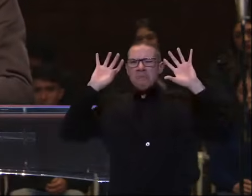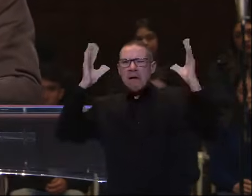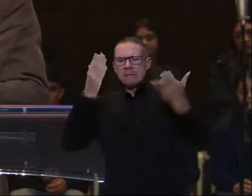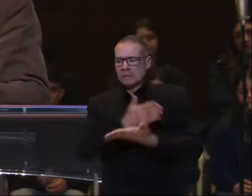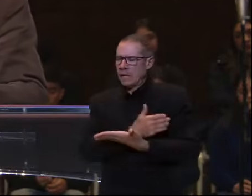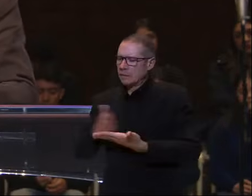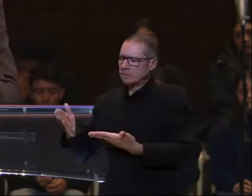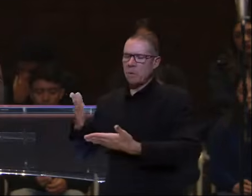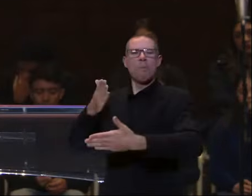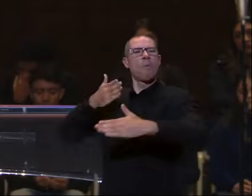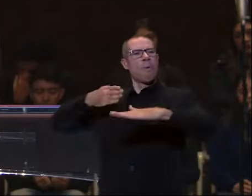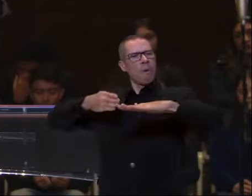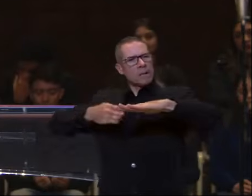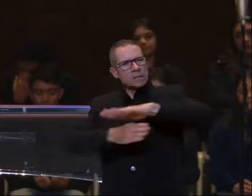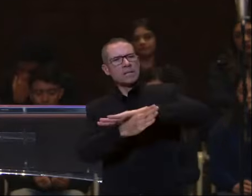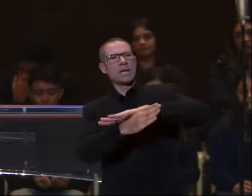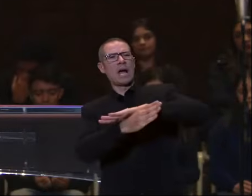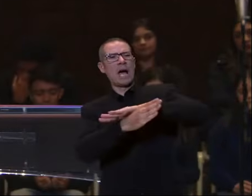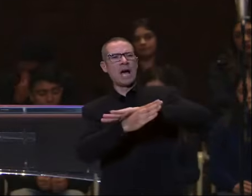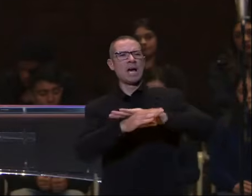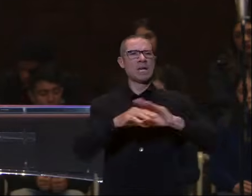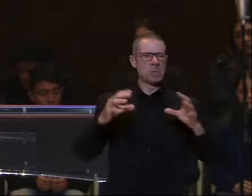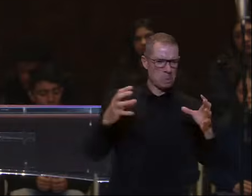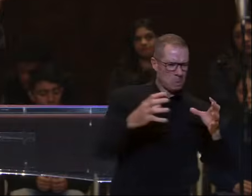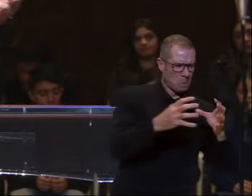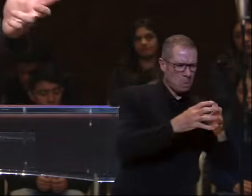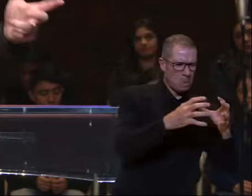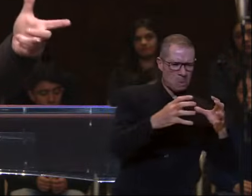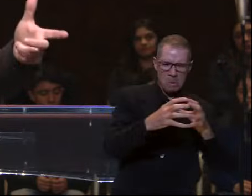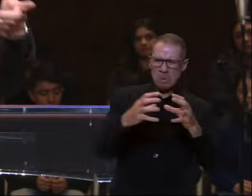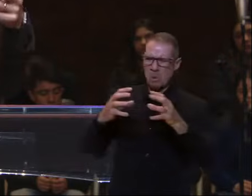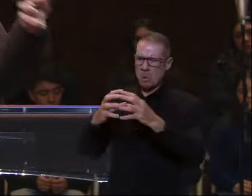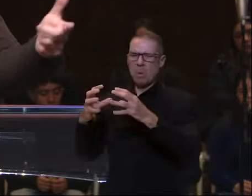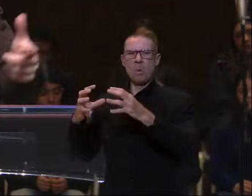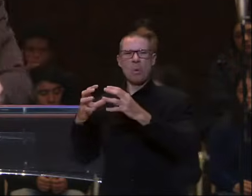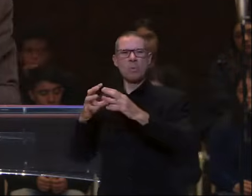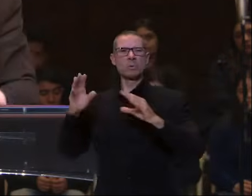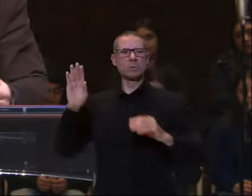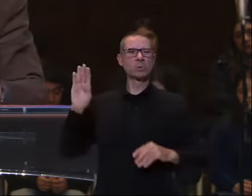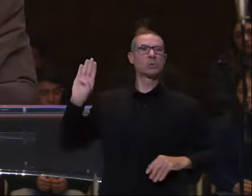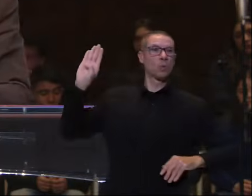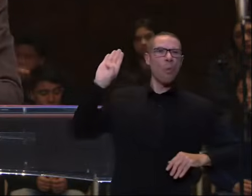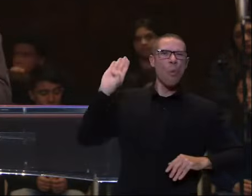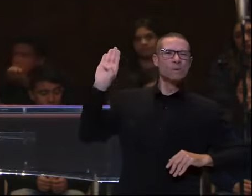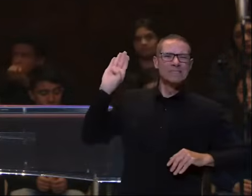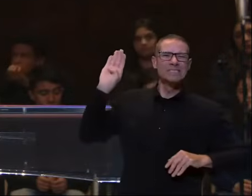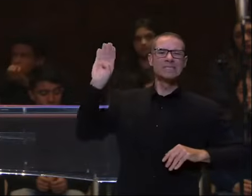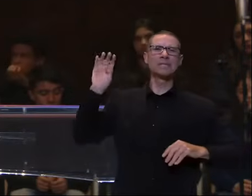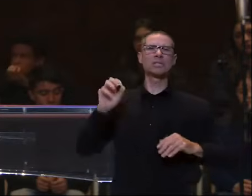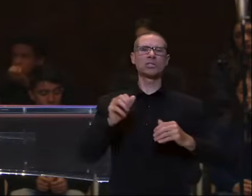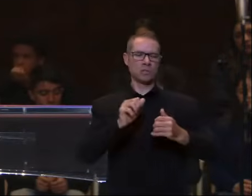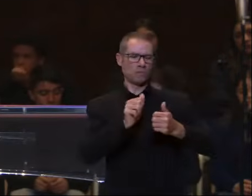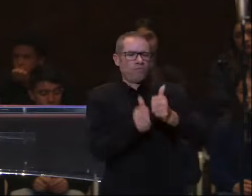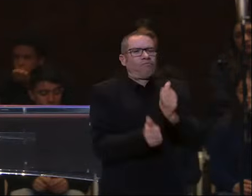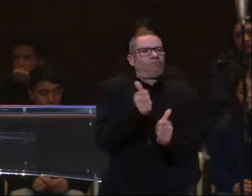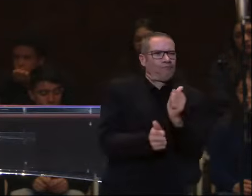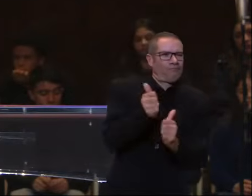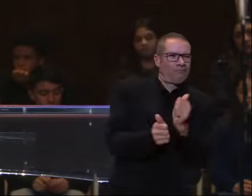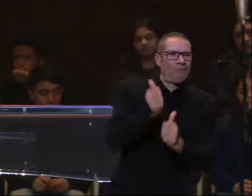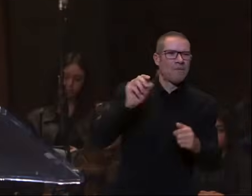para entrar em gangues ou nessas torcidas organizadas, onde eles fizeram